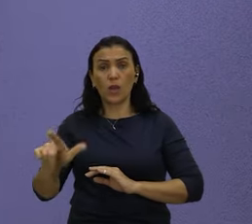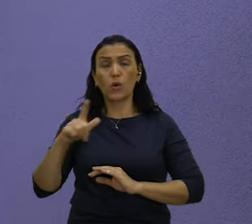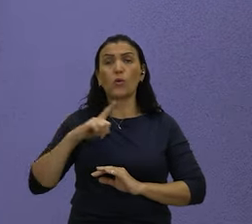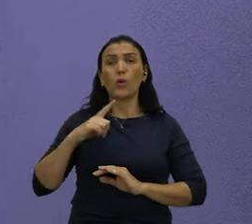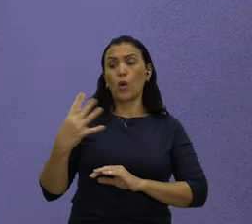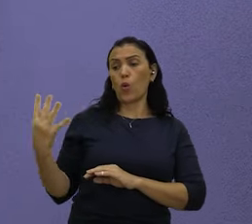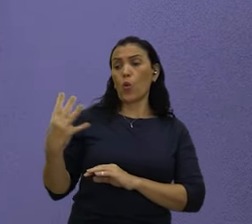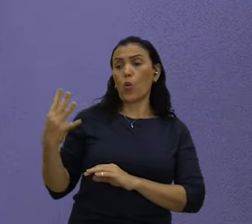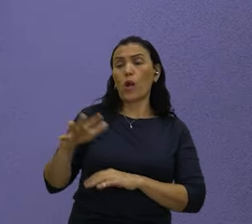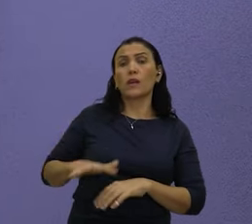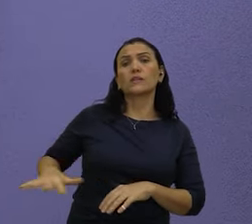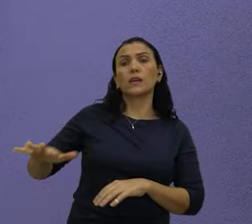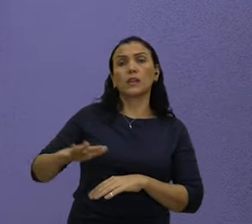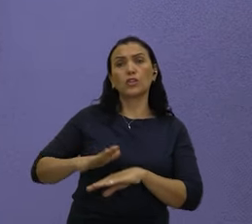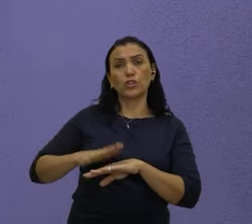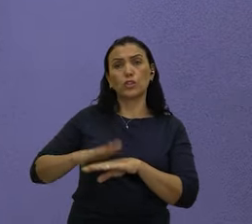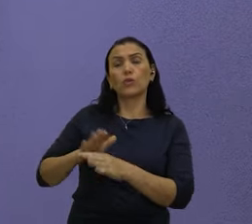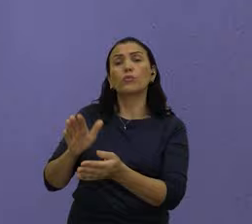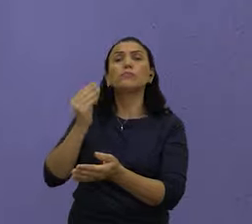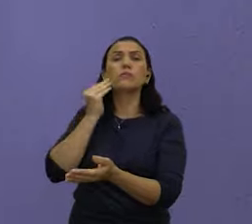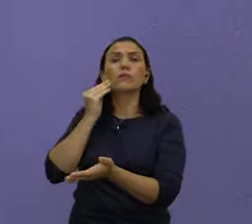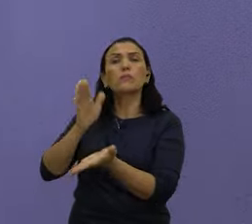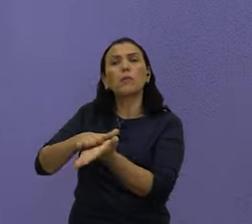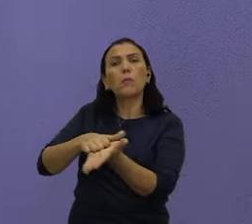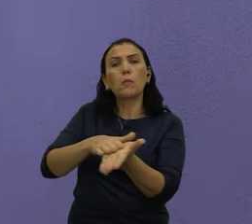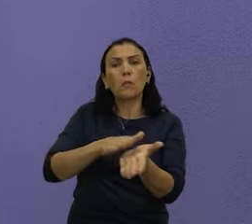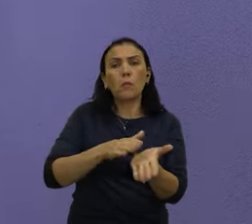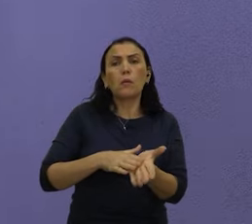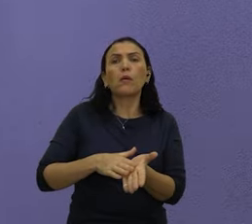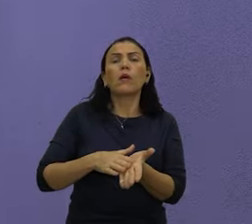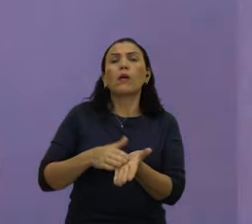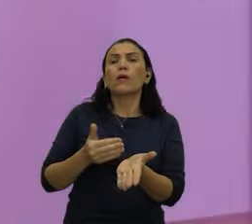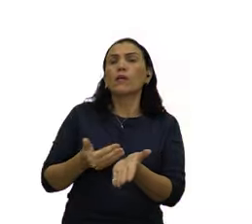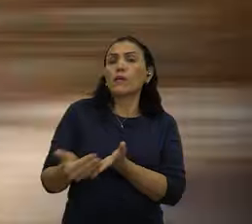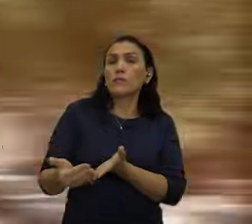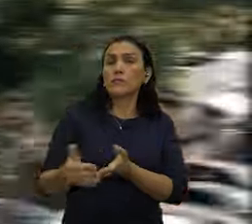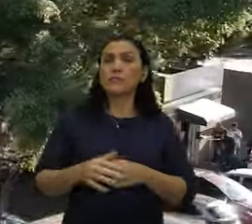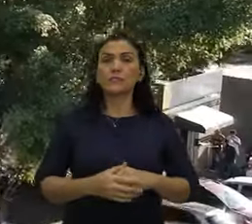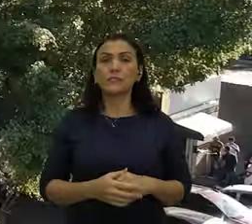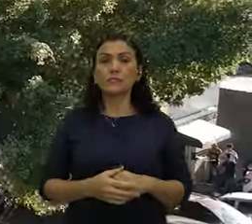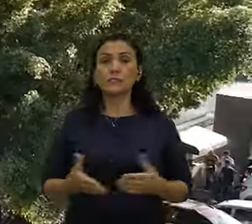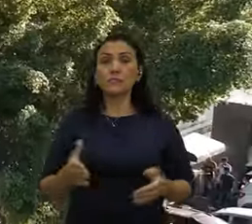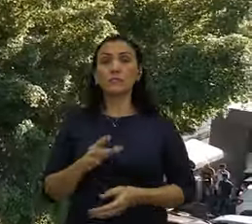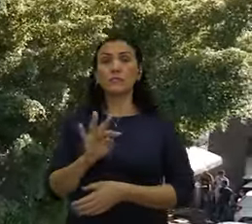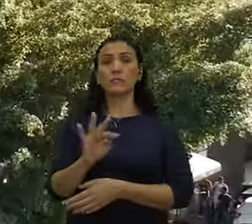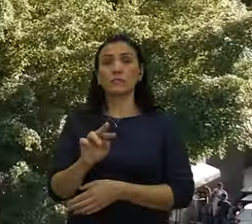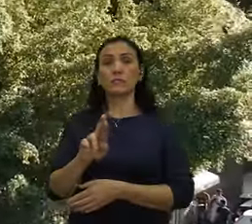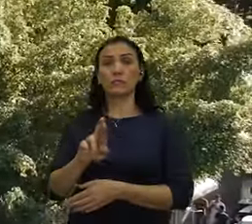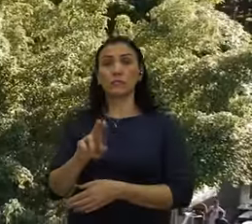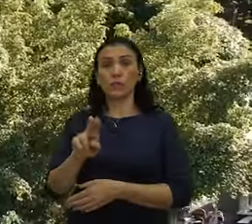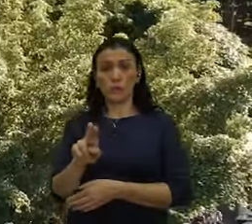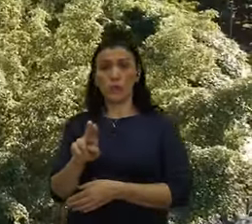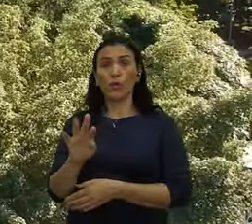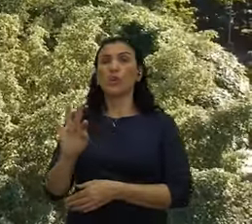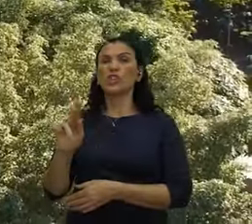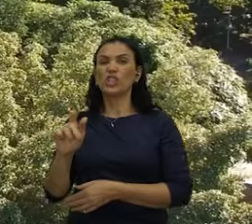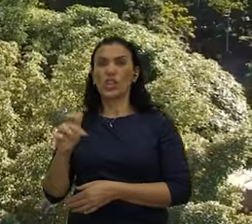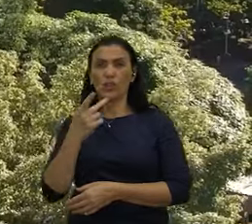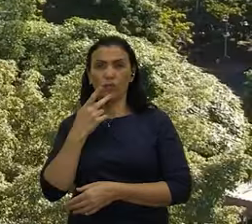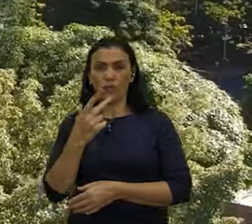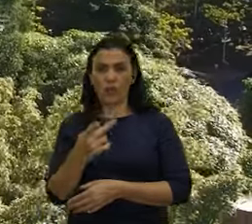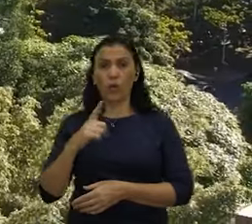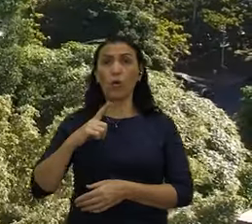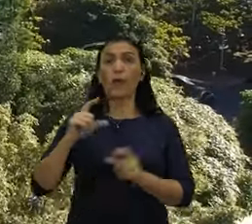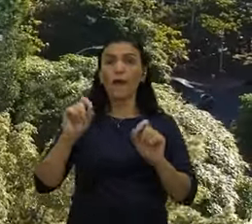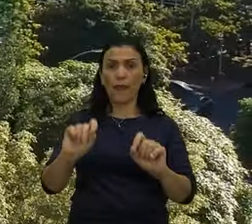PRU da 4ª Região entra para cobrar essa reparação desses danos. A PRU 4, que o doutor Tiago